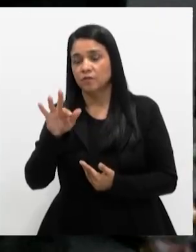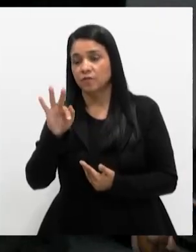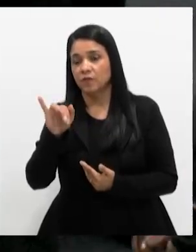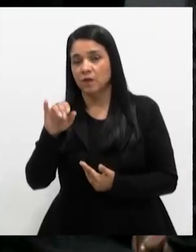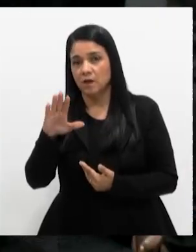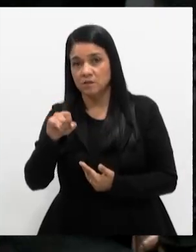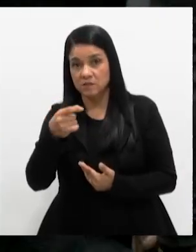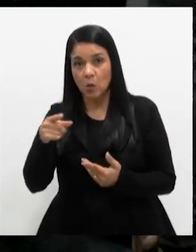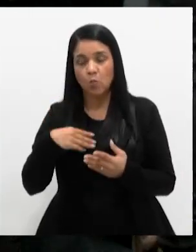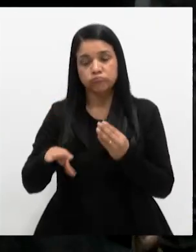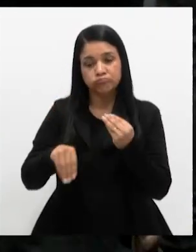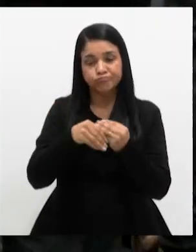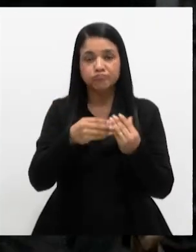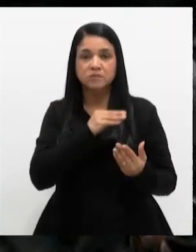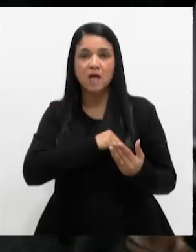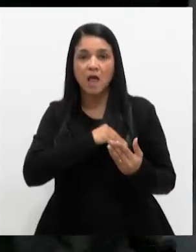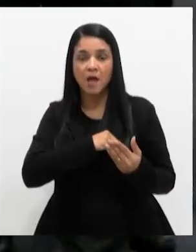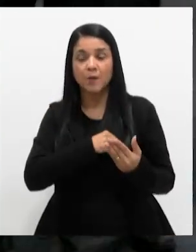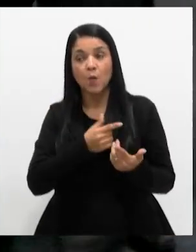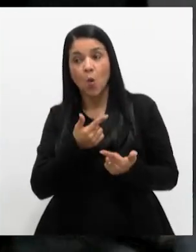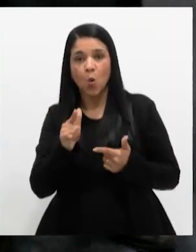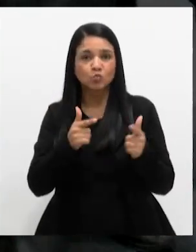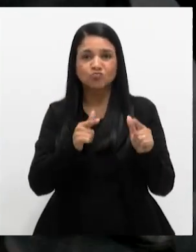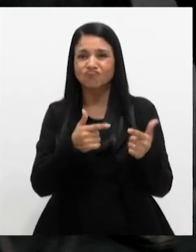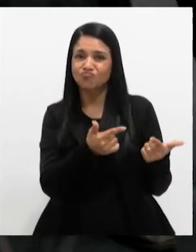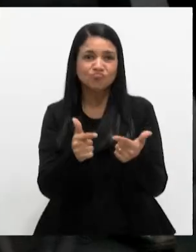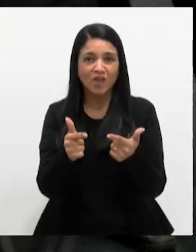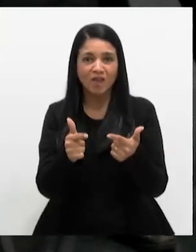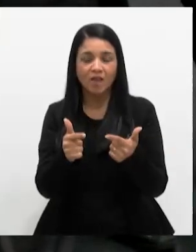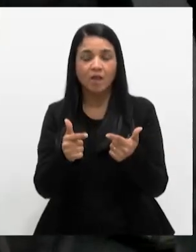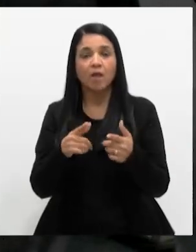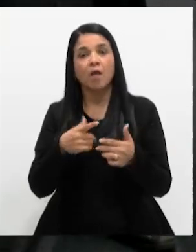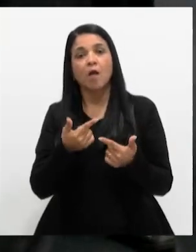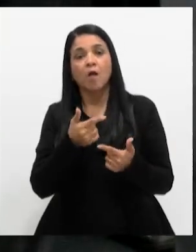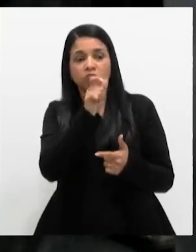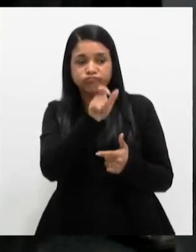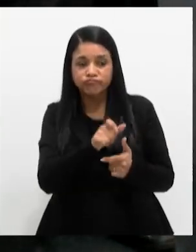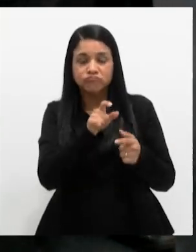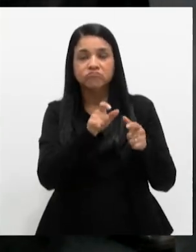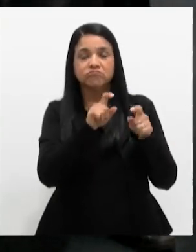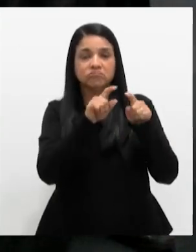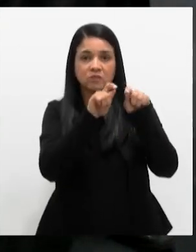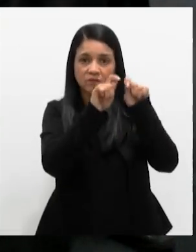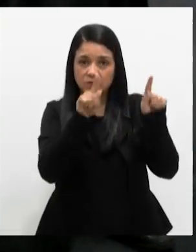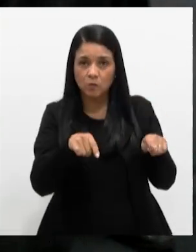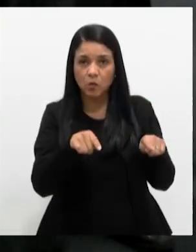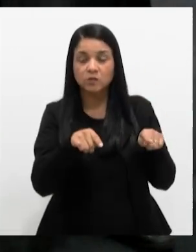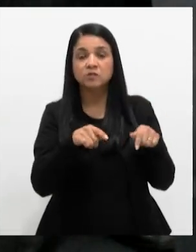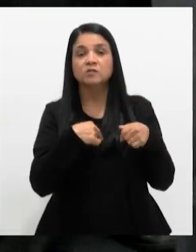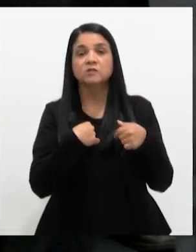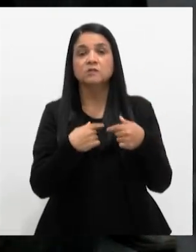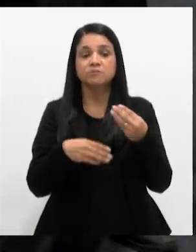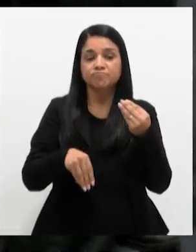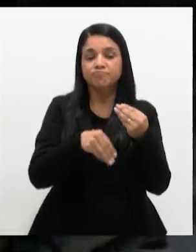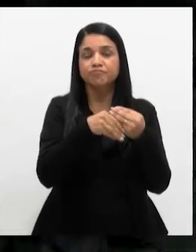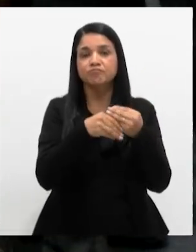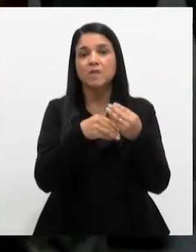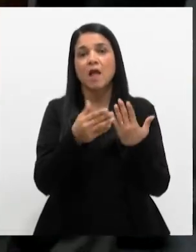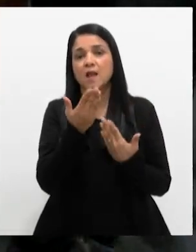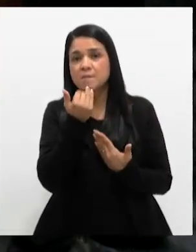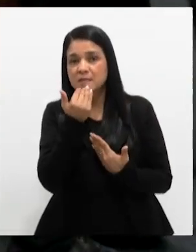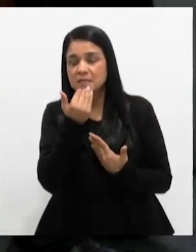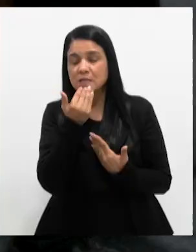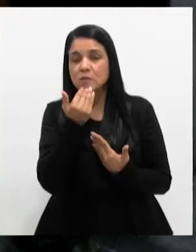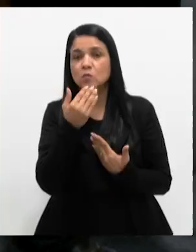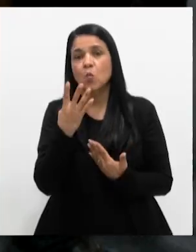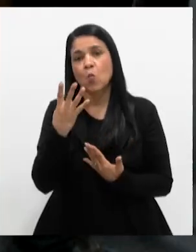não. Tem servidores que recebem um auxílio alimentação de R$ 40 por dia, outros recebem